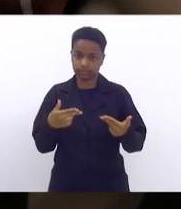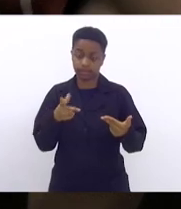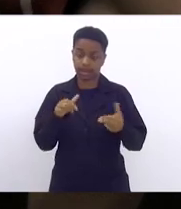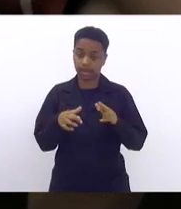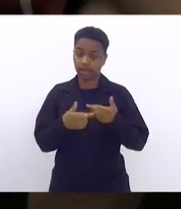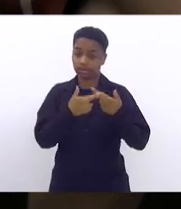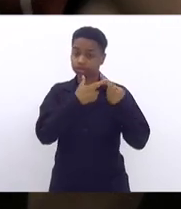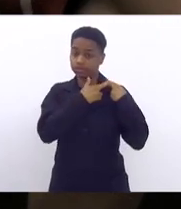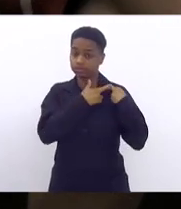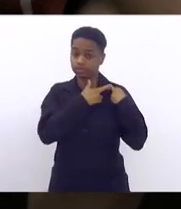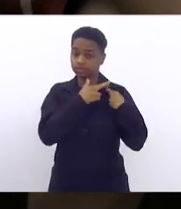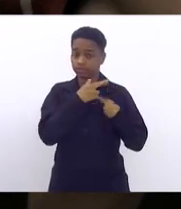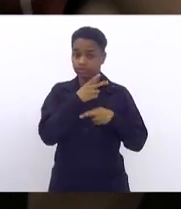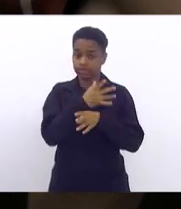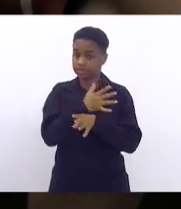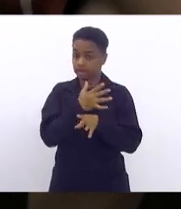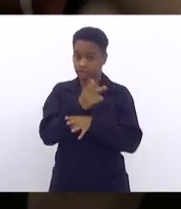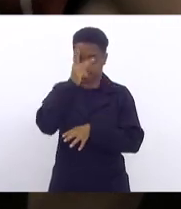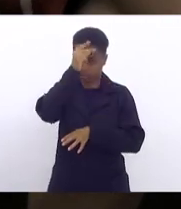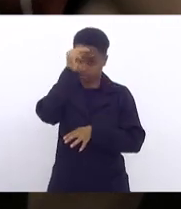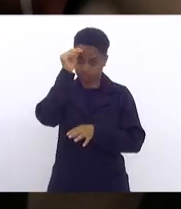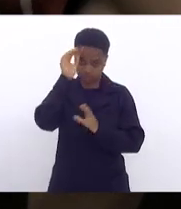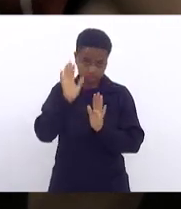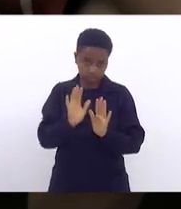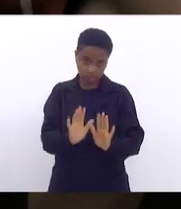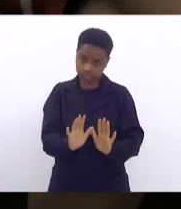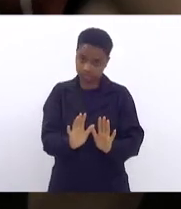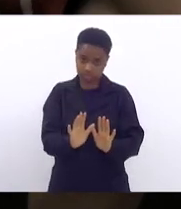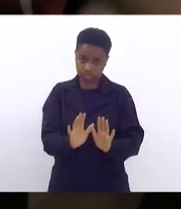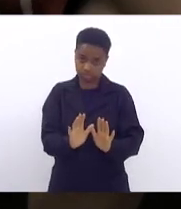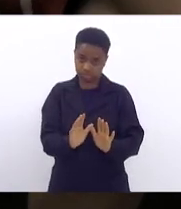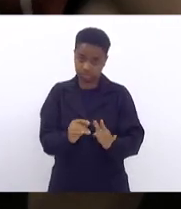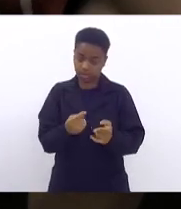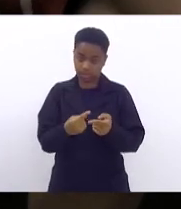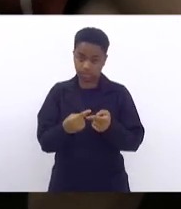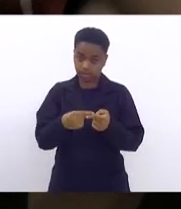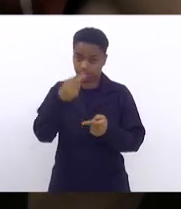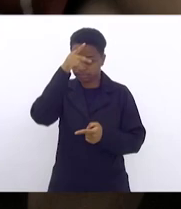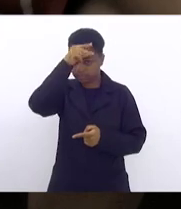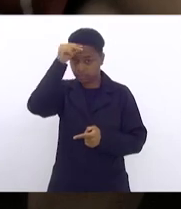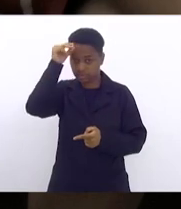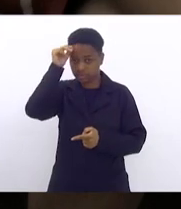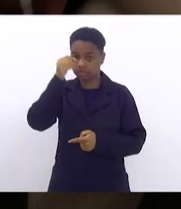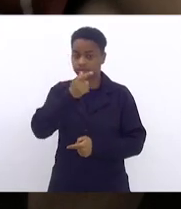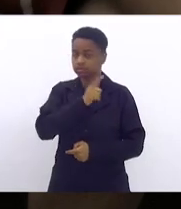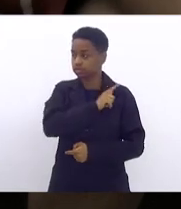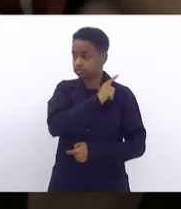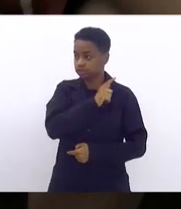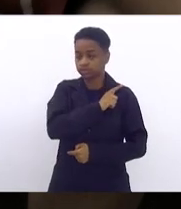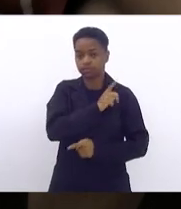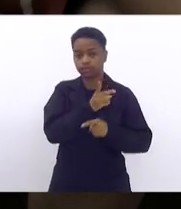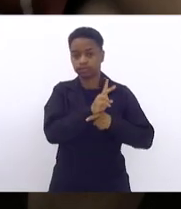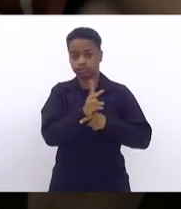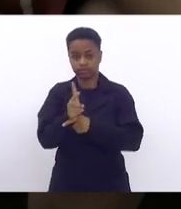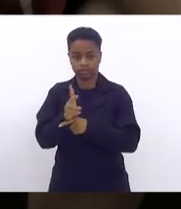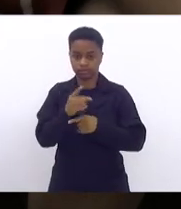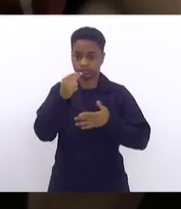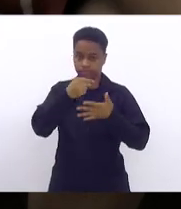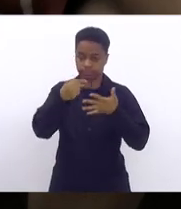do âmbito municipal. O município é gestor, fiscalizador, etc.,